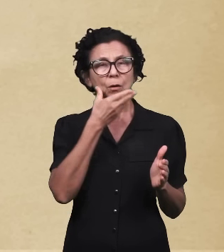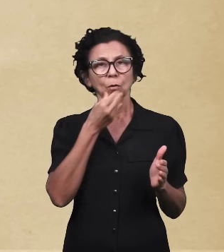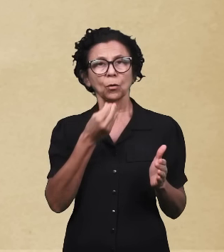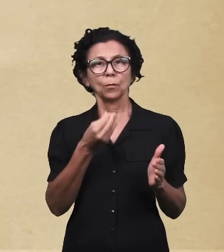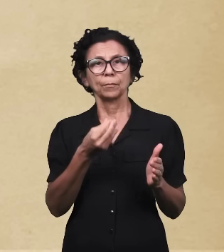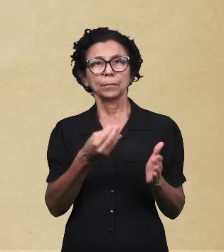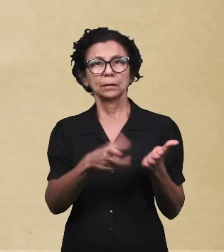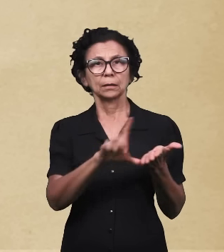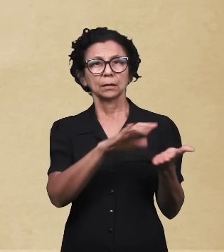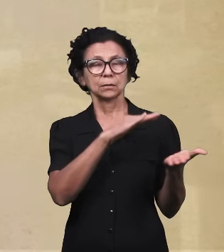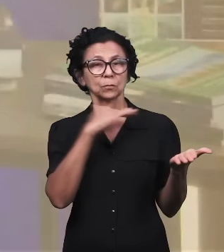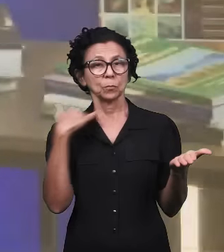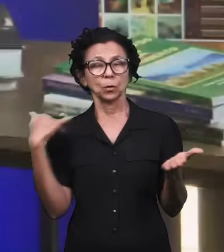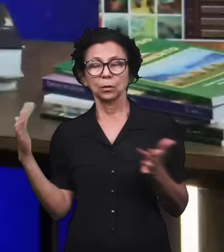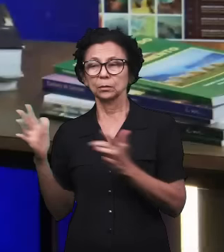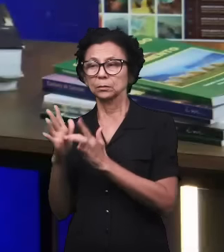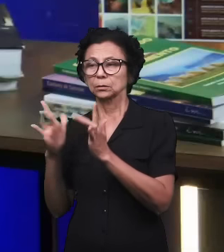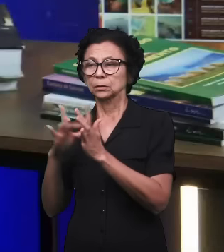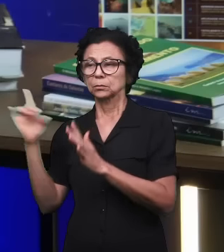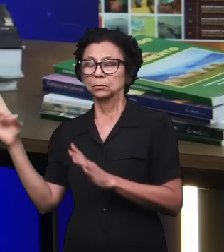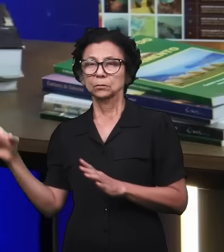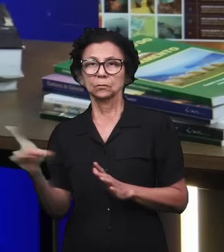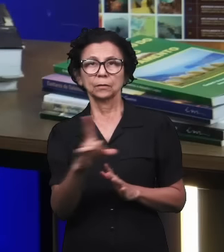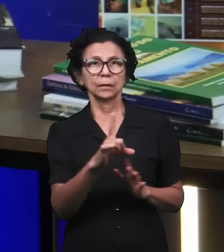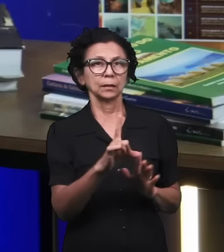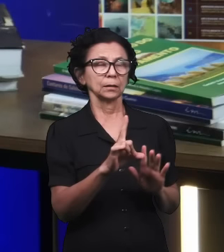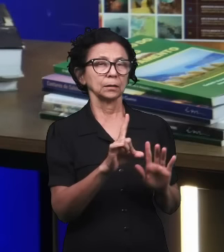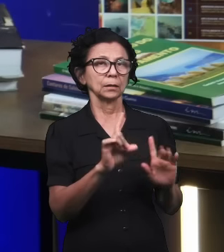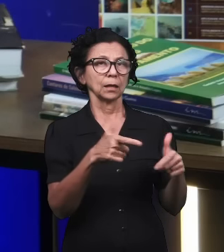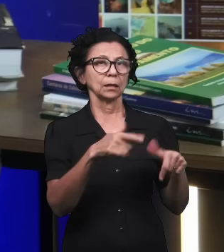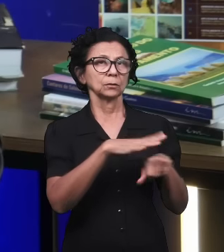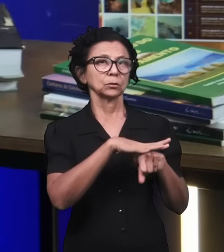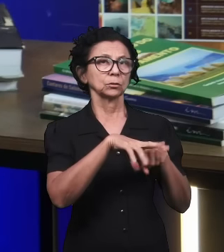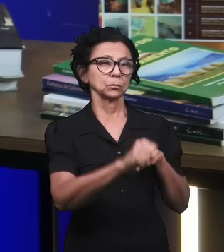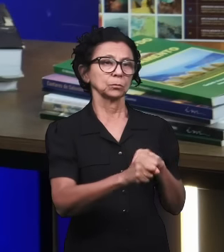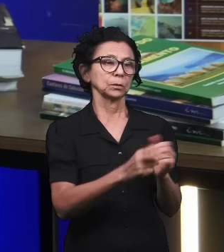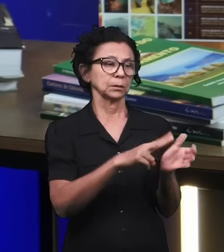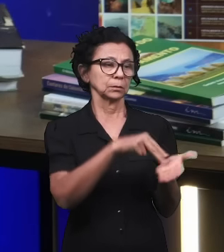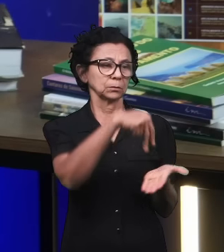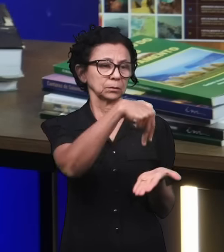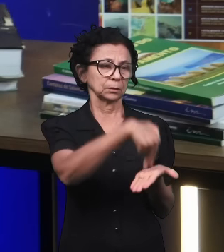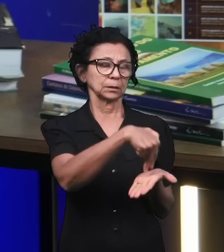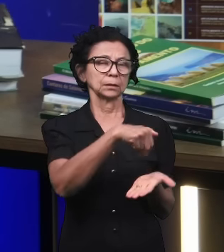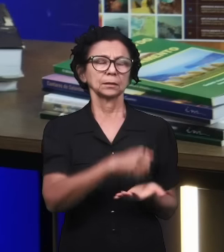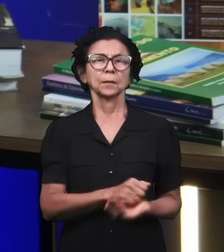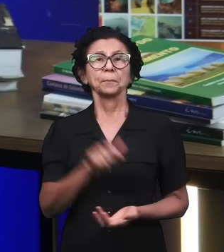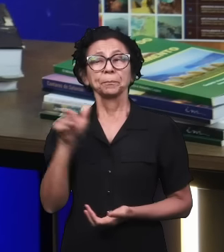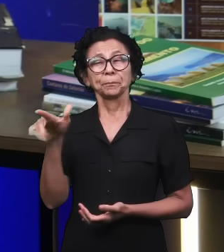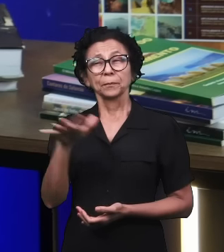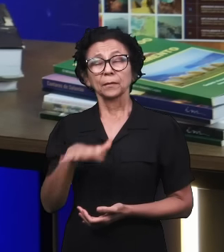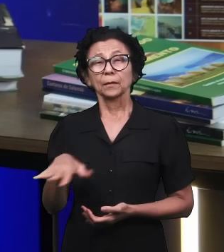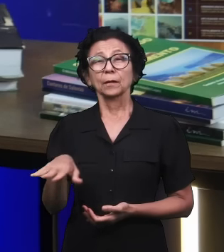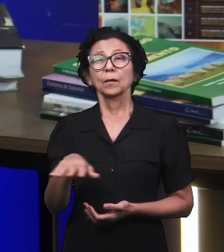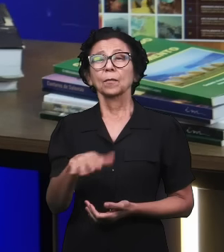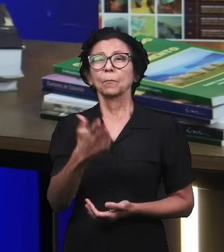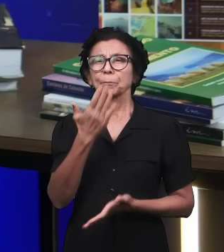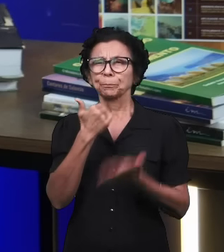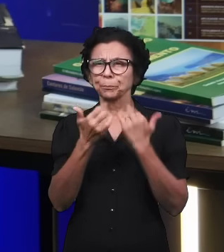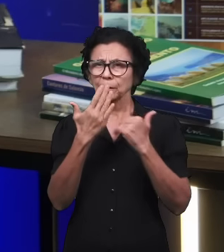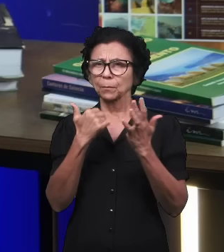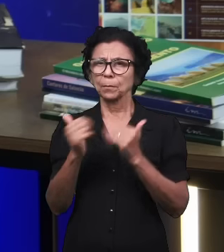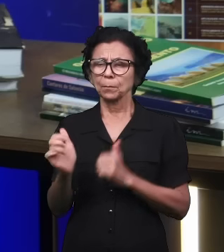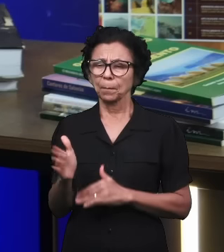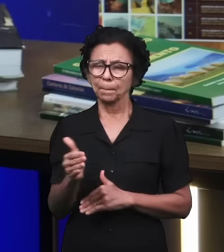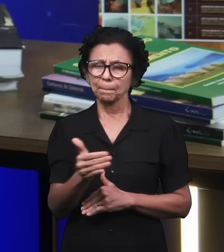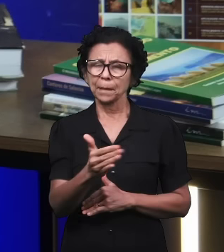de muita prosperidade, porque havia a pesca ali, havia abundância de alimento ali. Então, em torno do